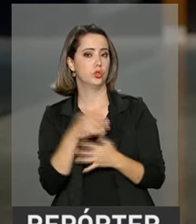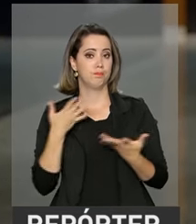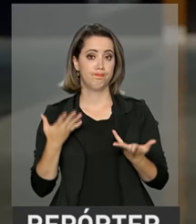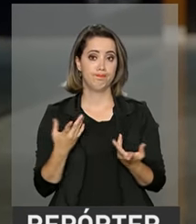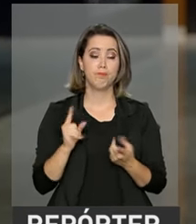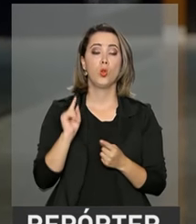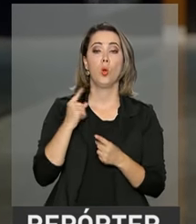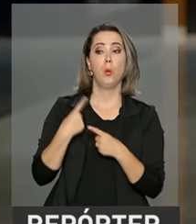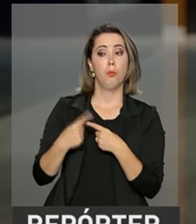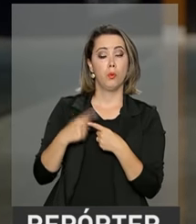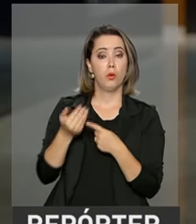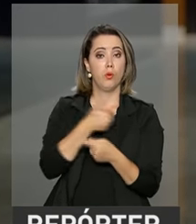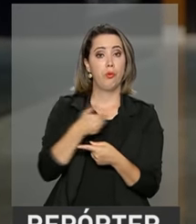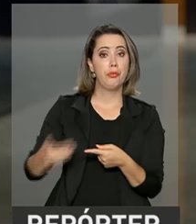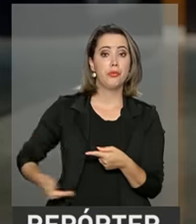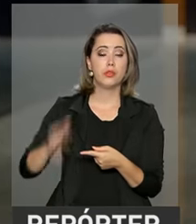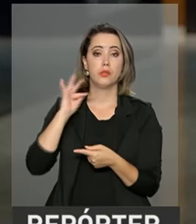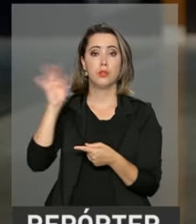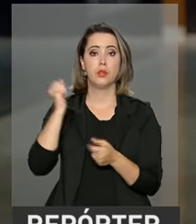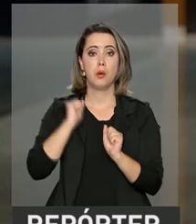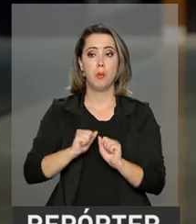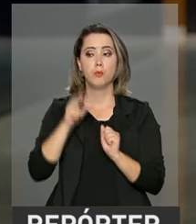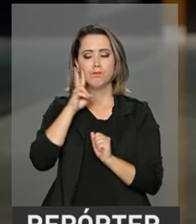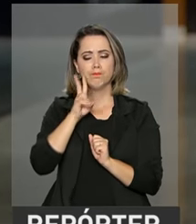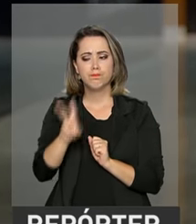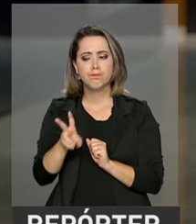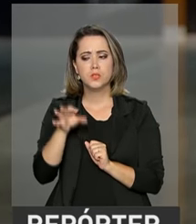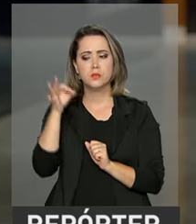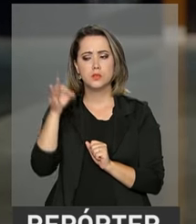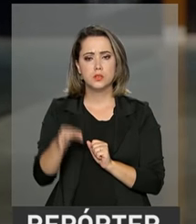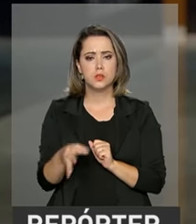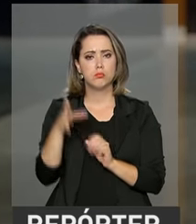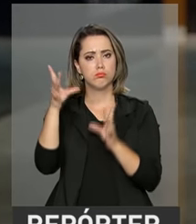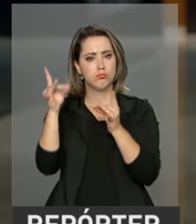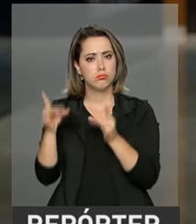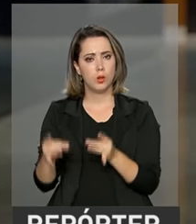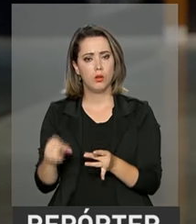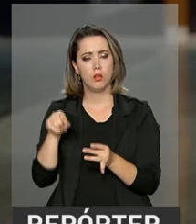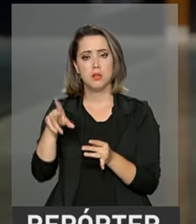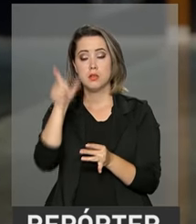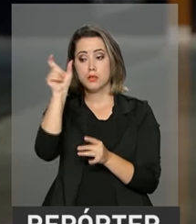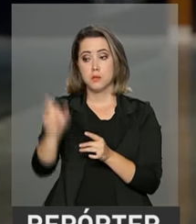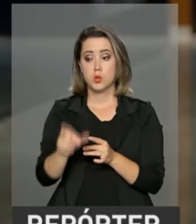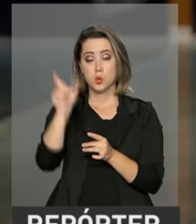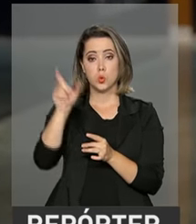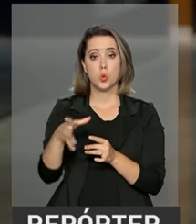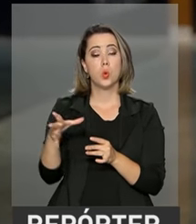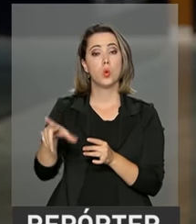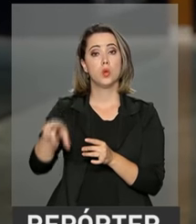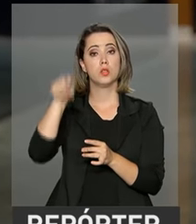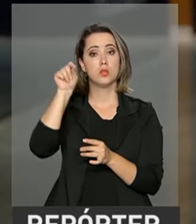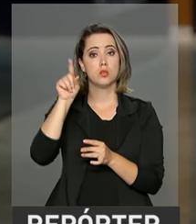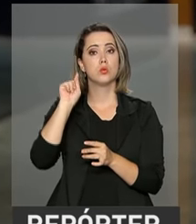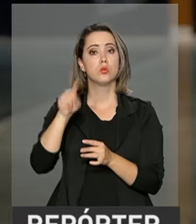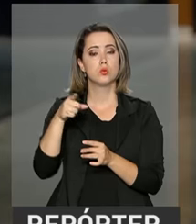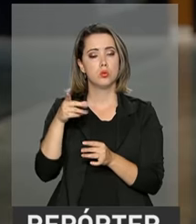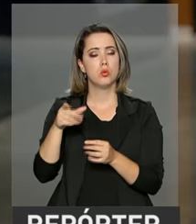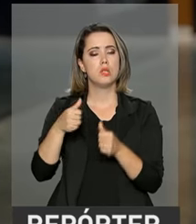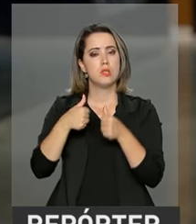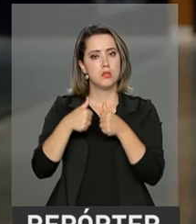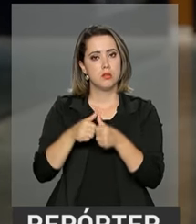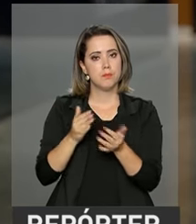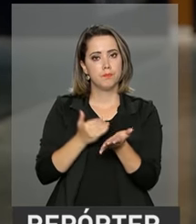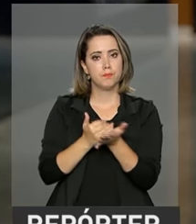governo federal pode avaliar com mais precisão se esses beneficiários selecionados realmente se encaixam no